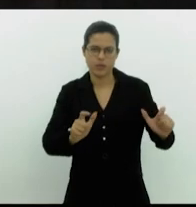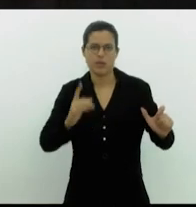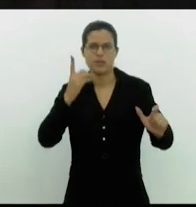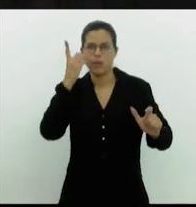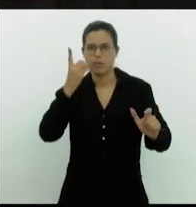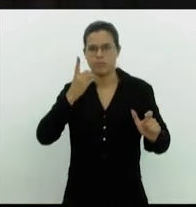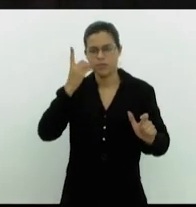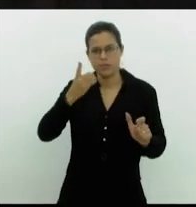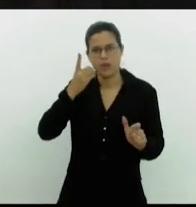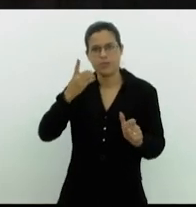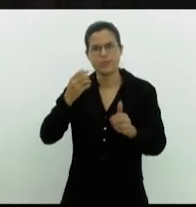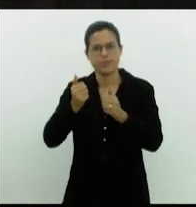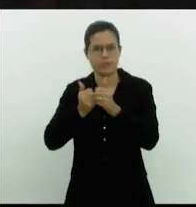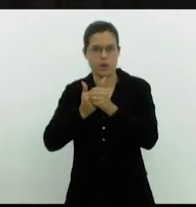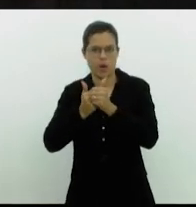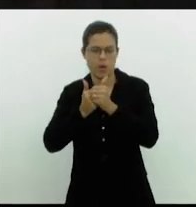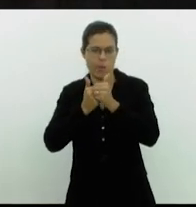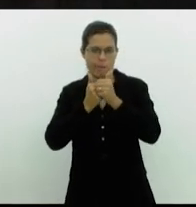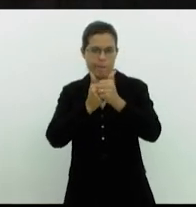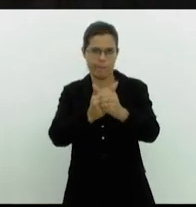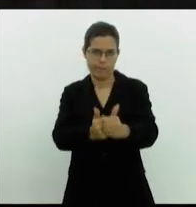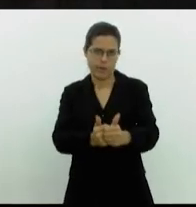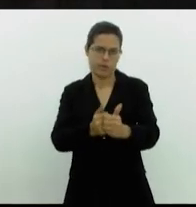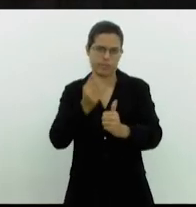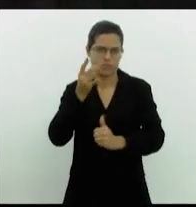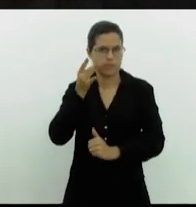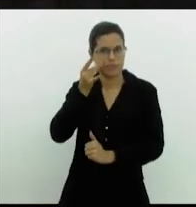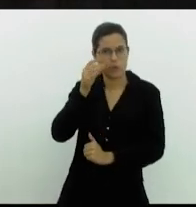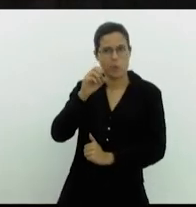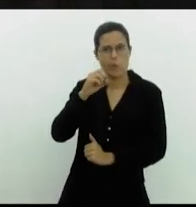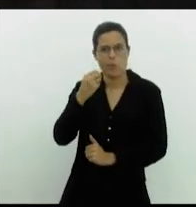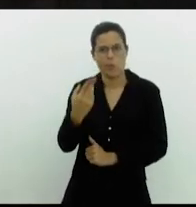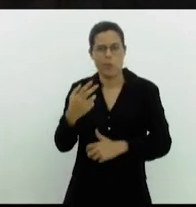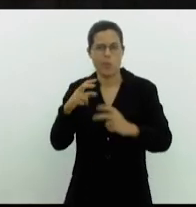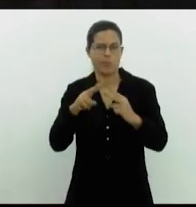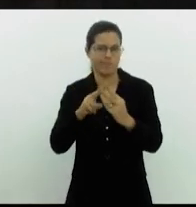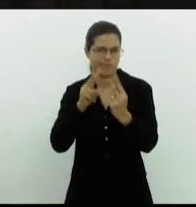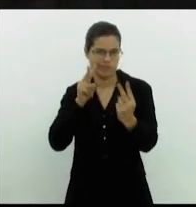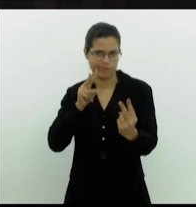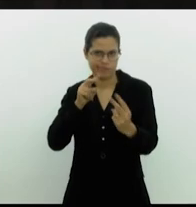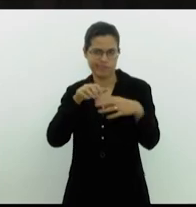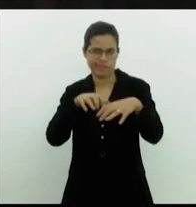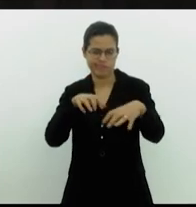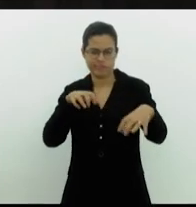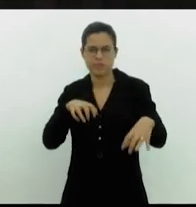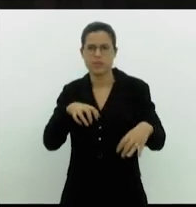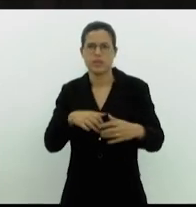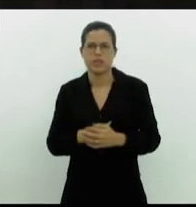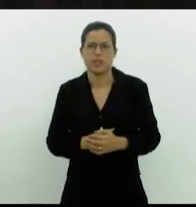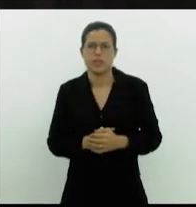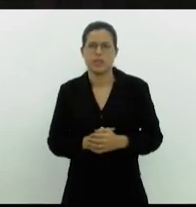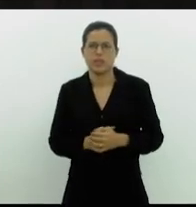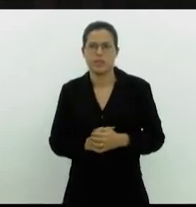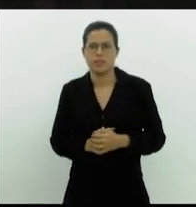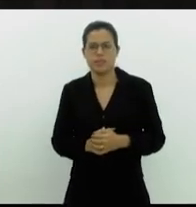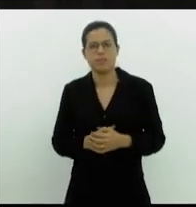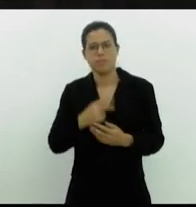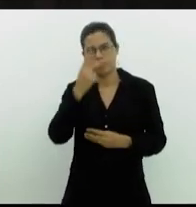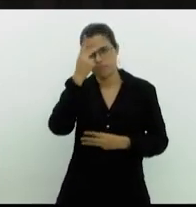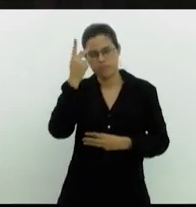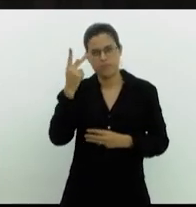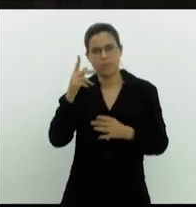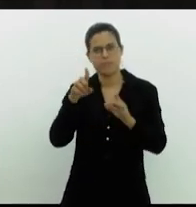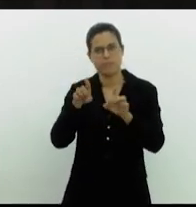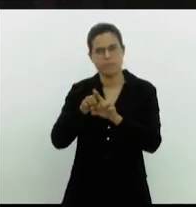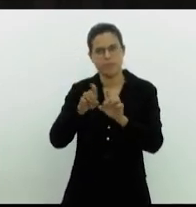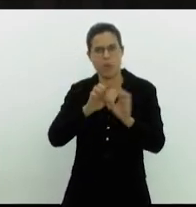nos acompanham de forma presencial ou remota, senhores e senhoras telespectadores da